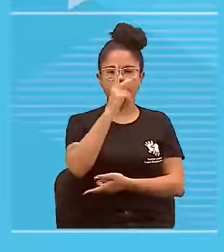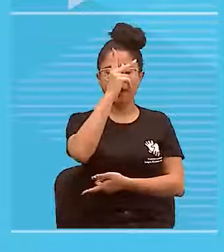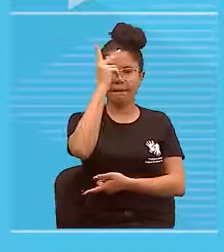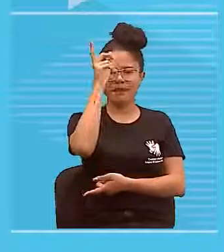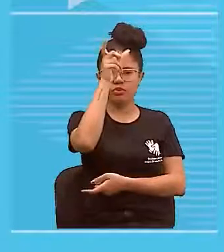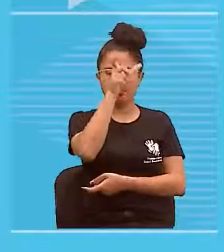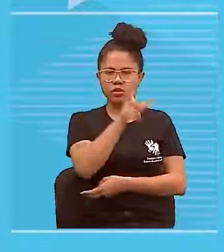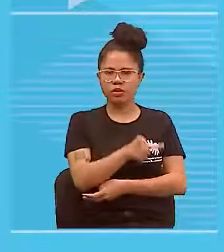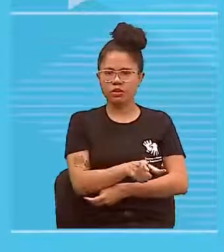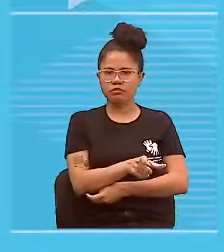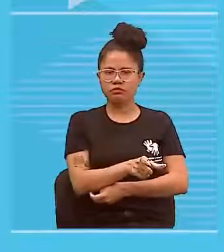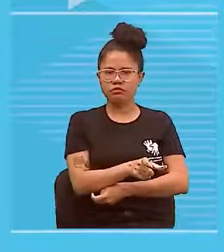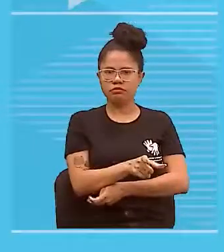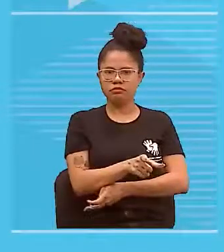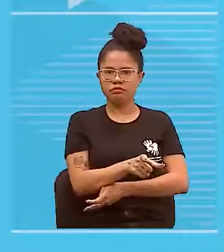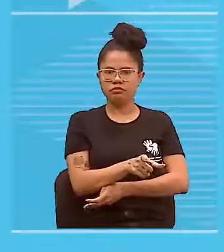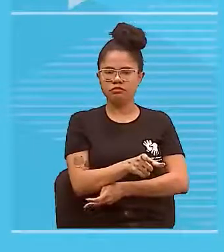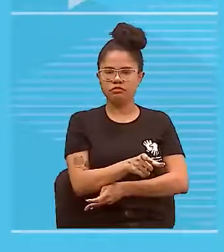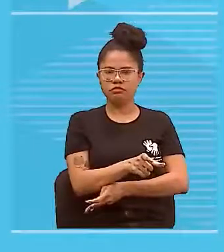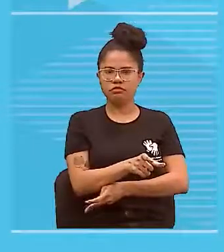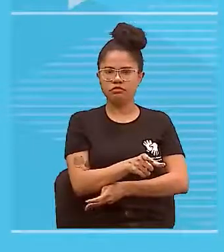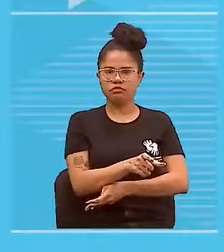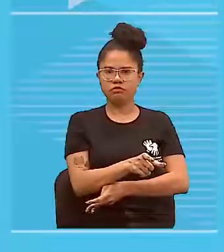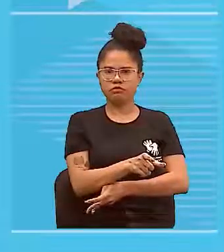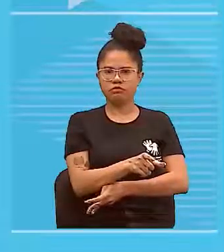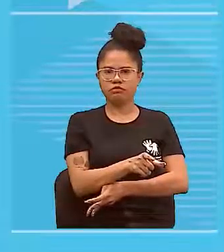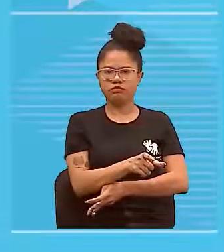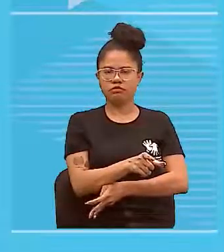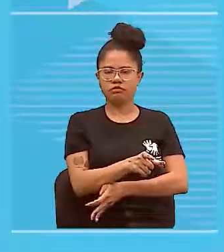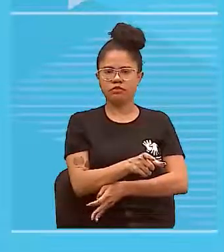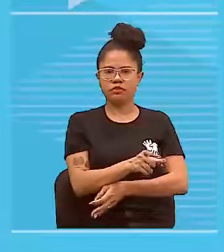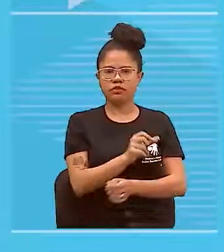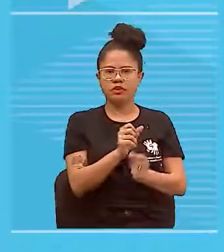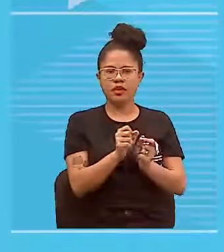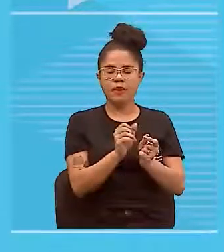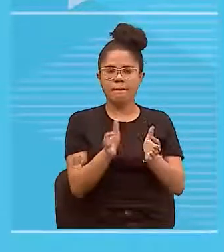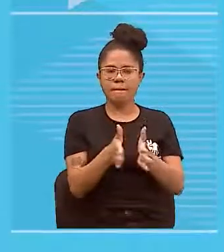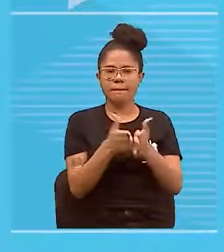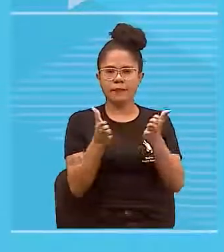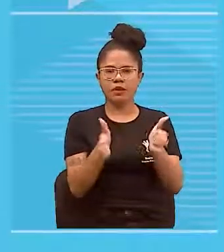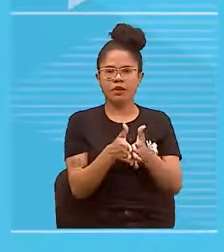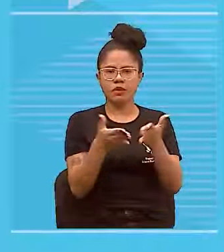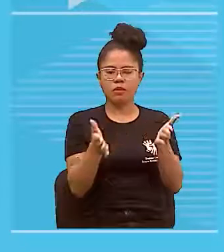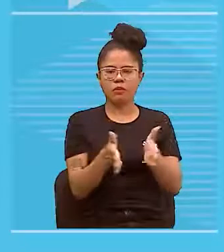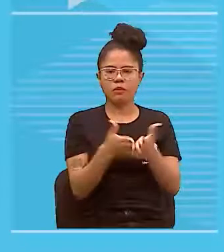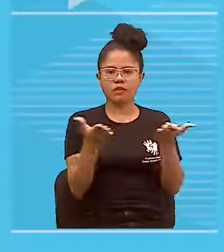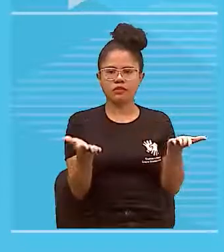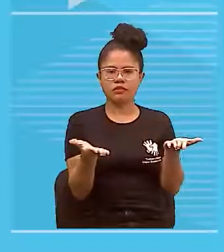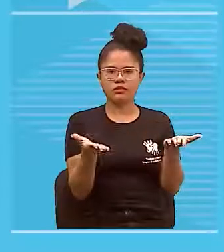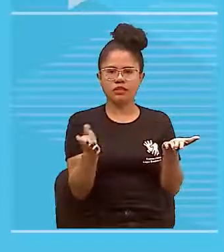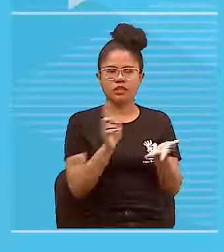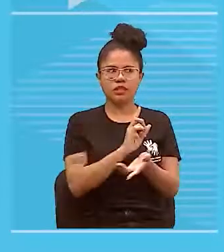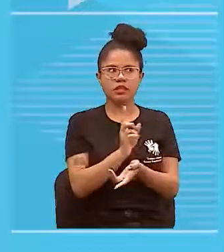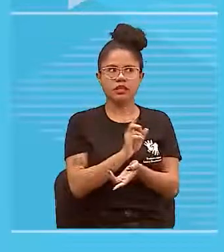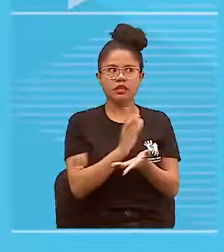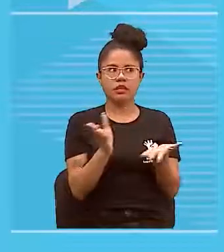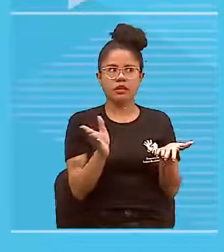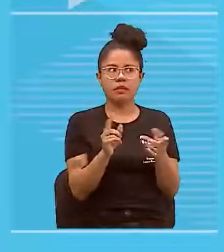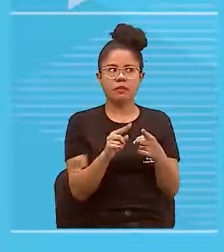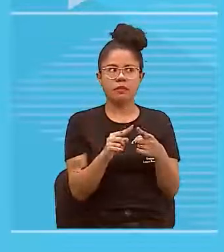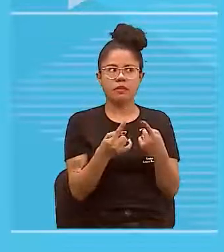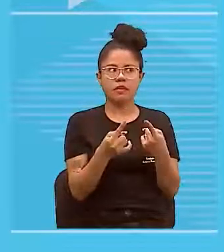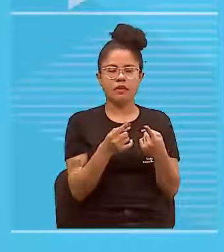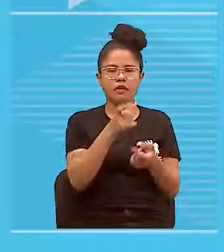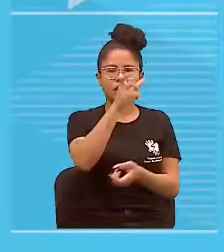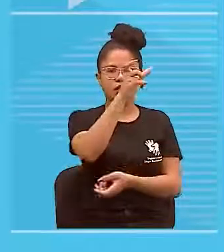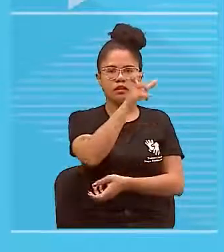prostituta mesmo é o ser humano o pobre aí não é o estado de pobreza é